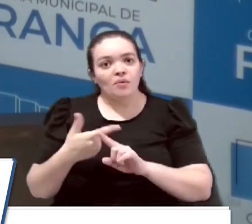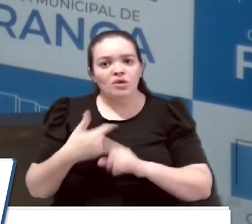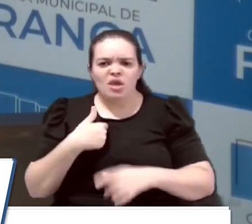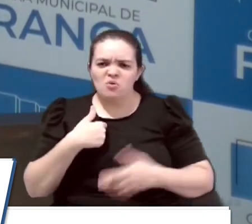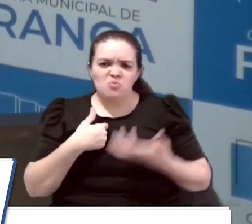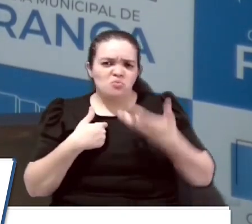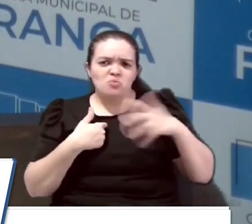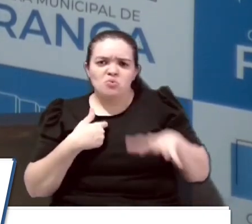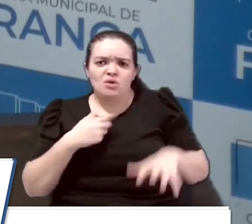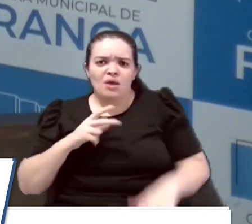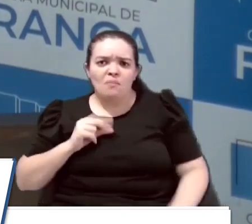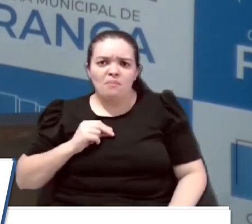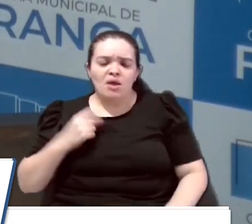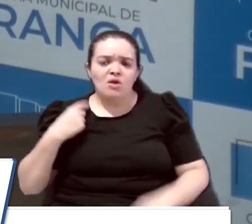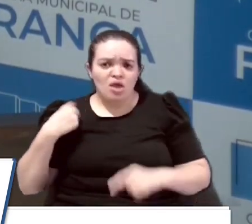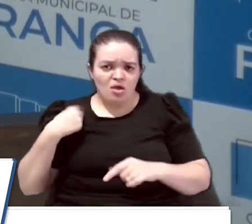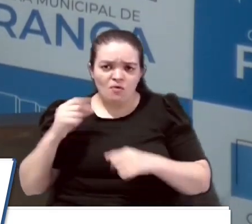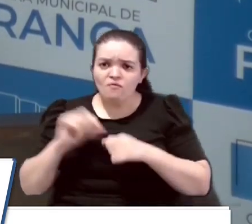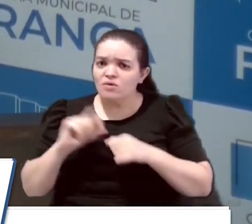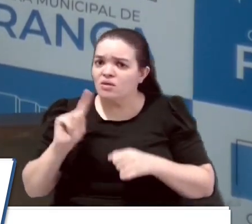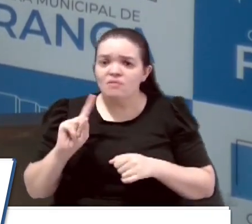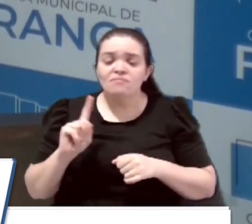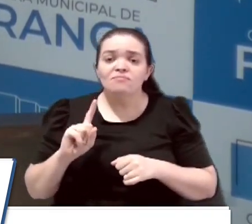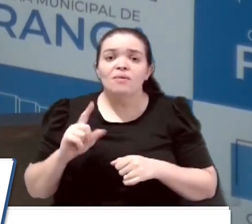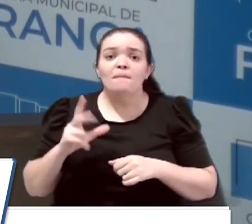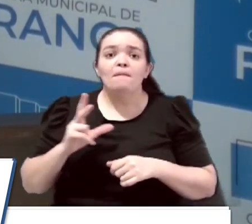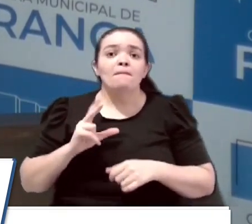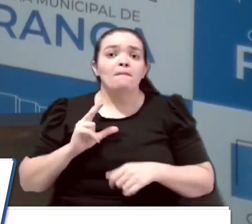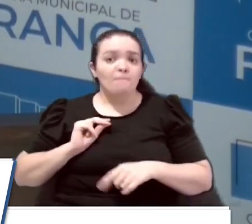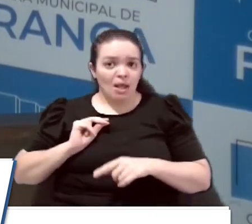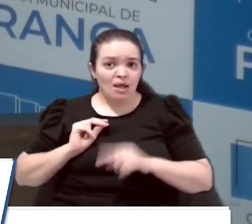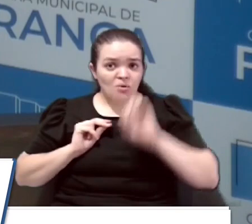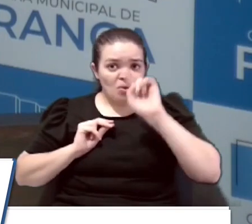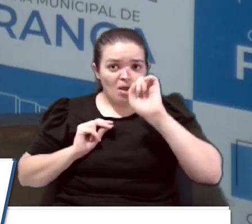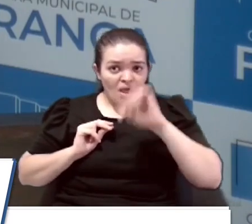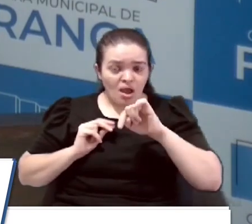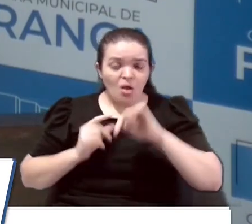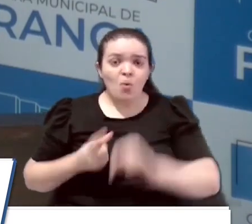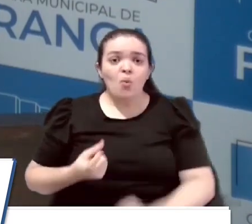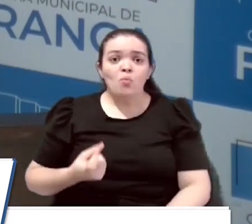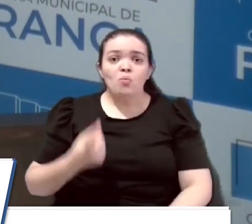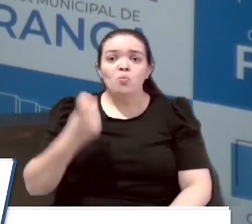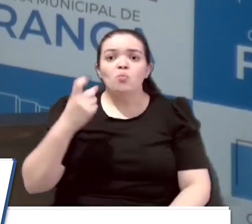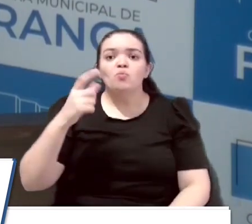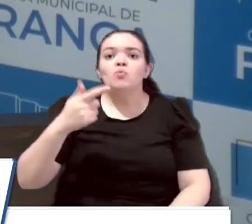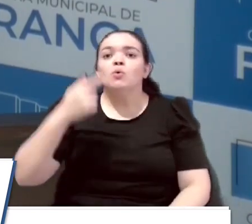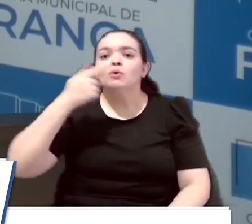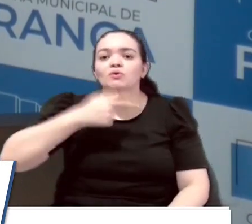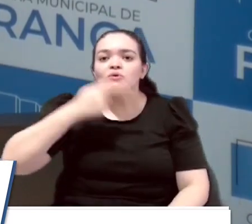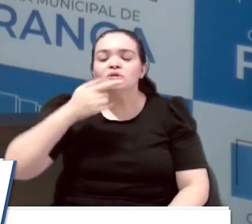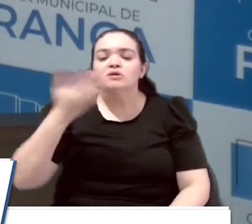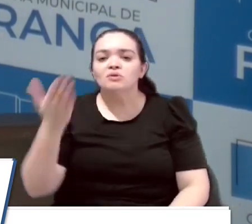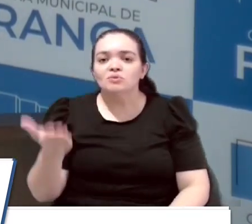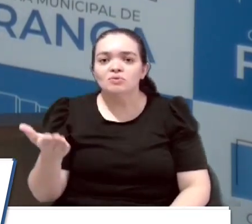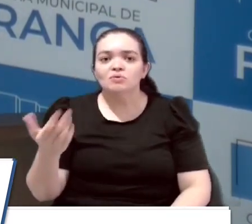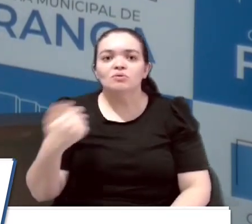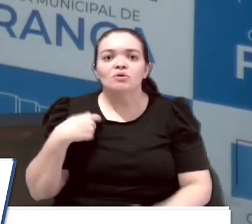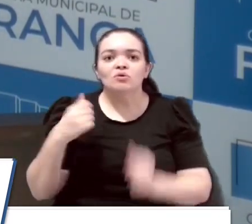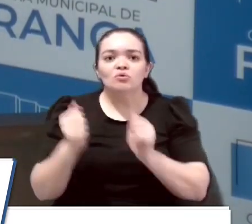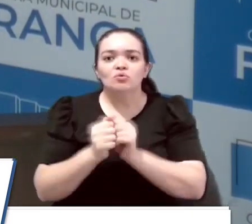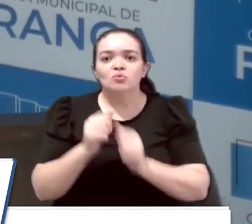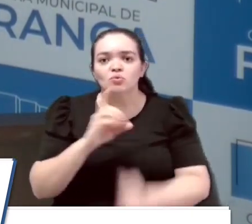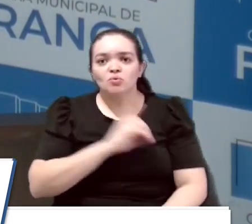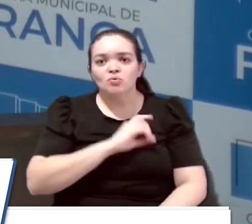do que eu não fiz, lá, mérito exclusivo do Gilson Pelizar. Estava eu e o Della Mota com ele